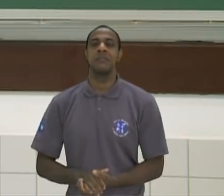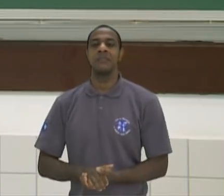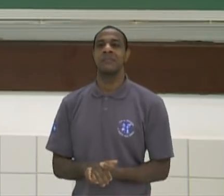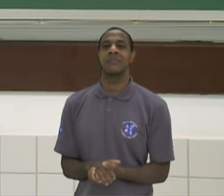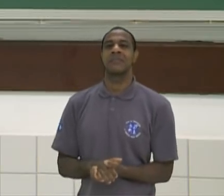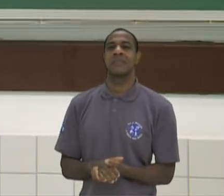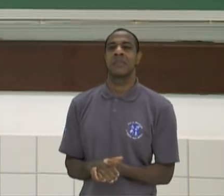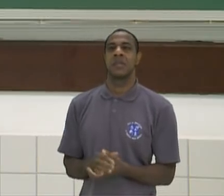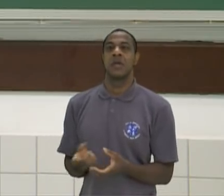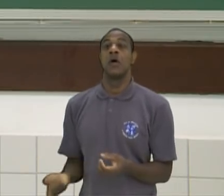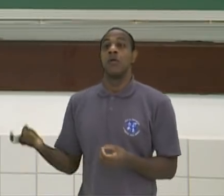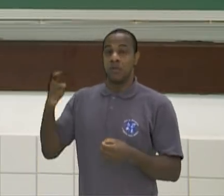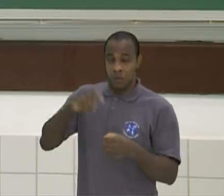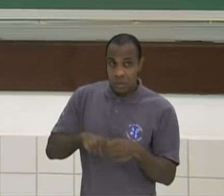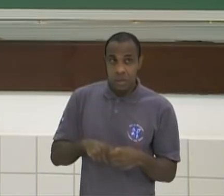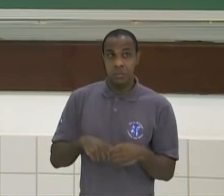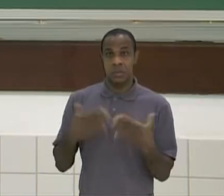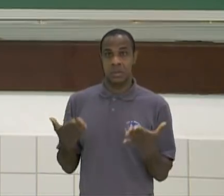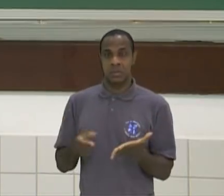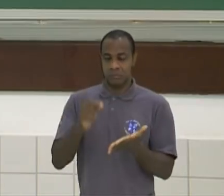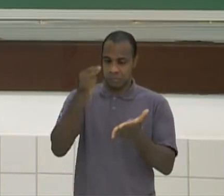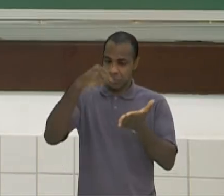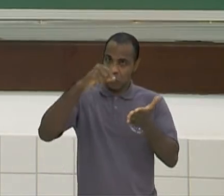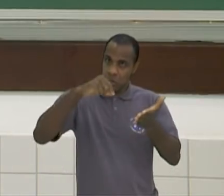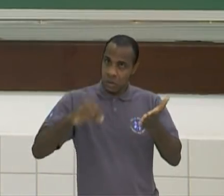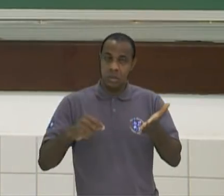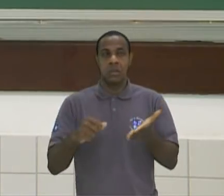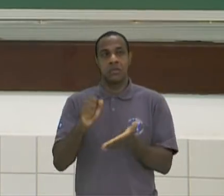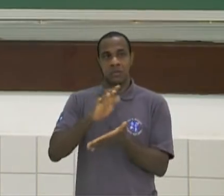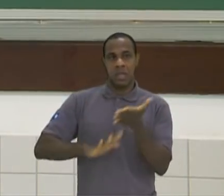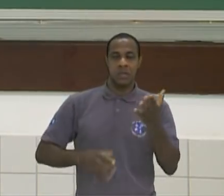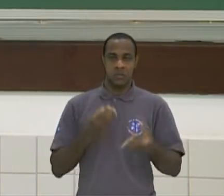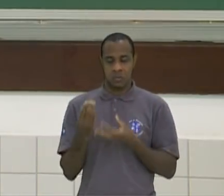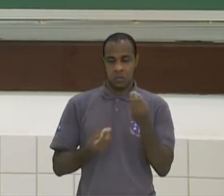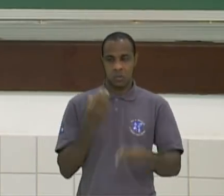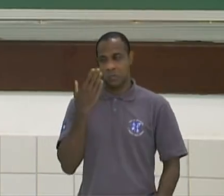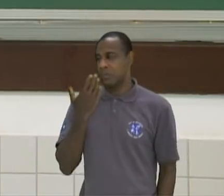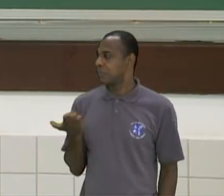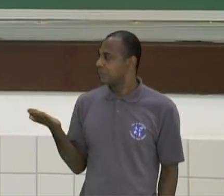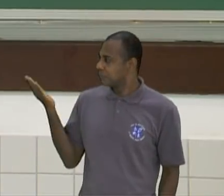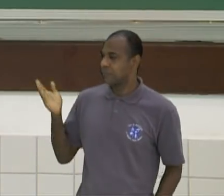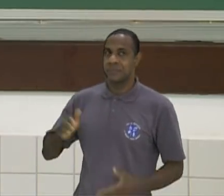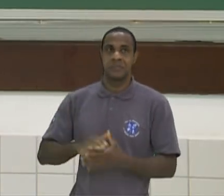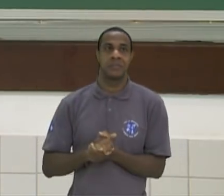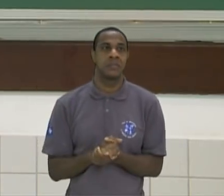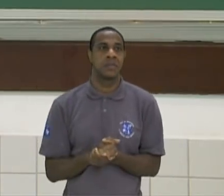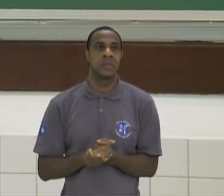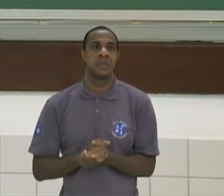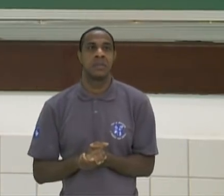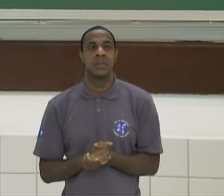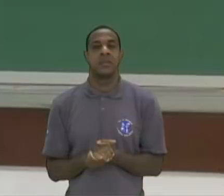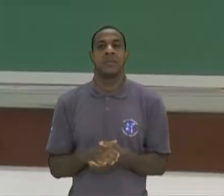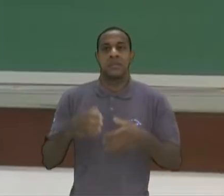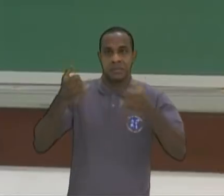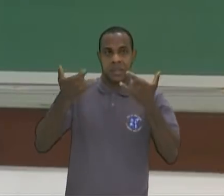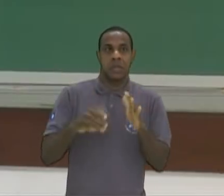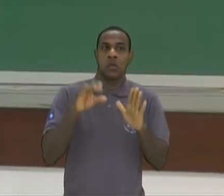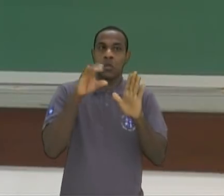Retornamos, galera, então, com a correção da atividade do exercício descritivo que eu tinha ficado aqui para vocês, que era a definição